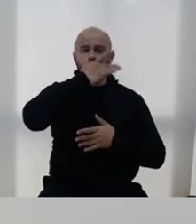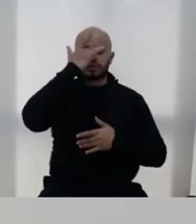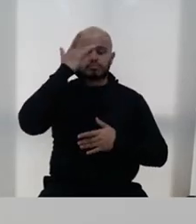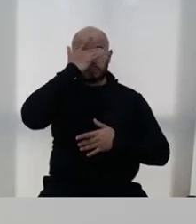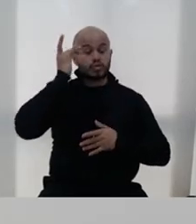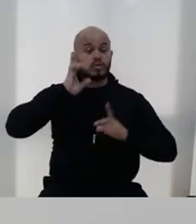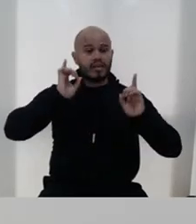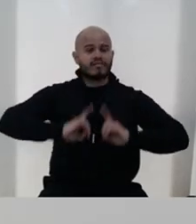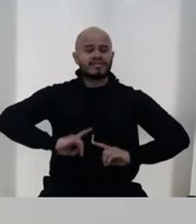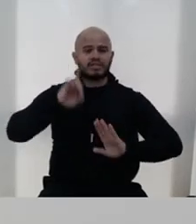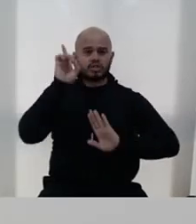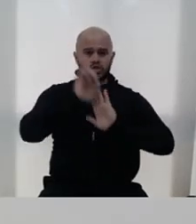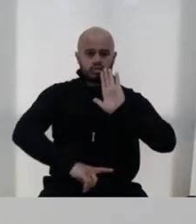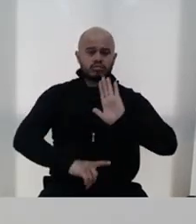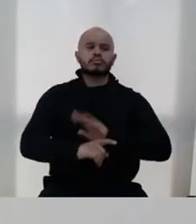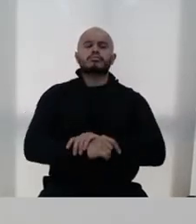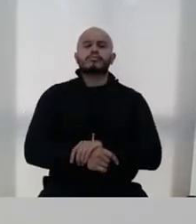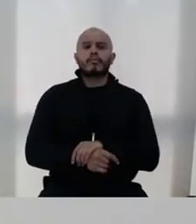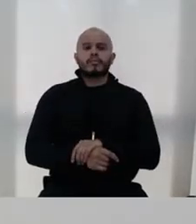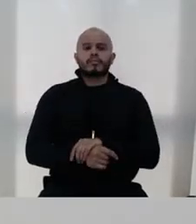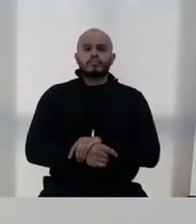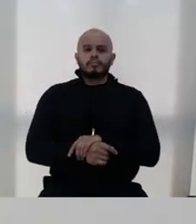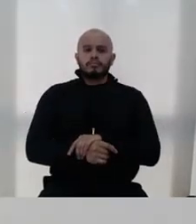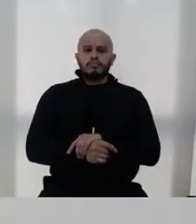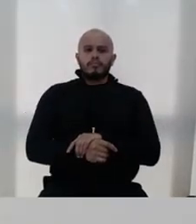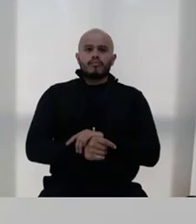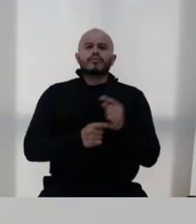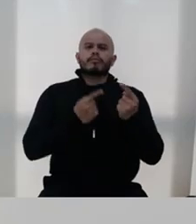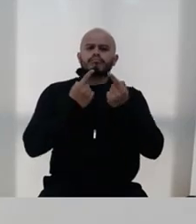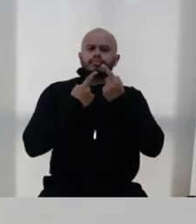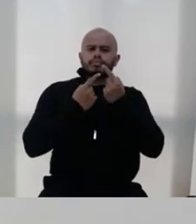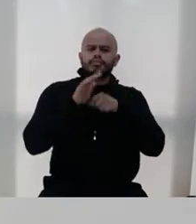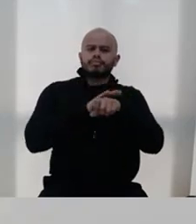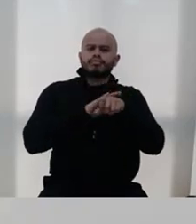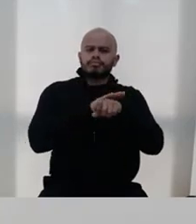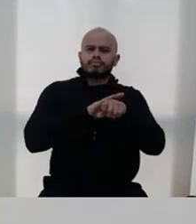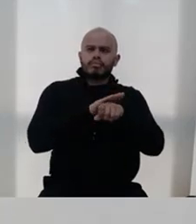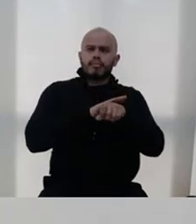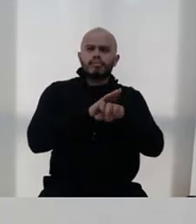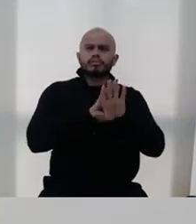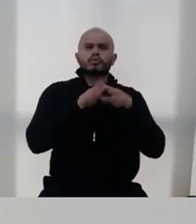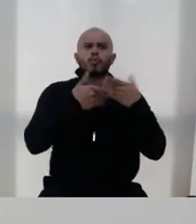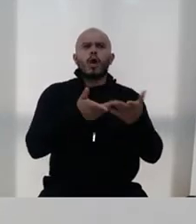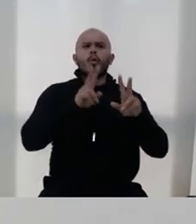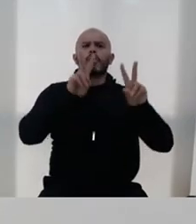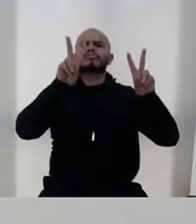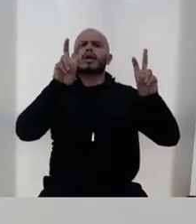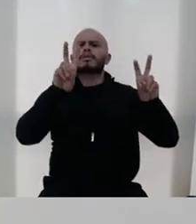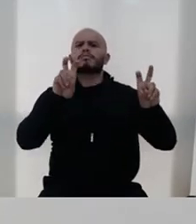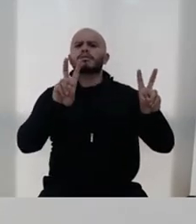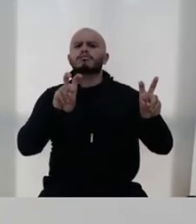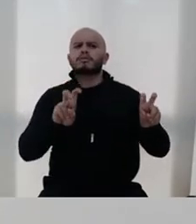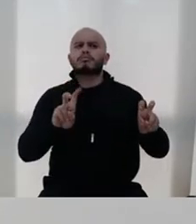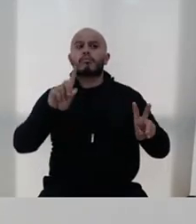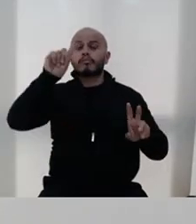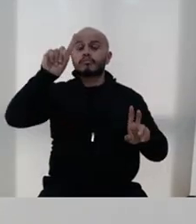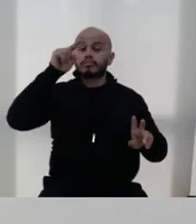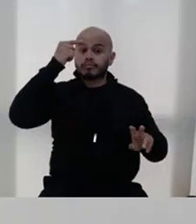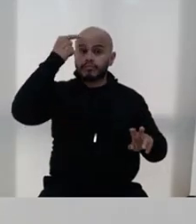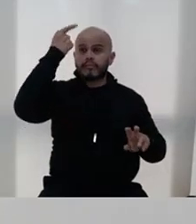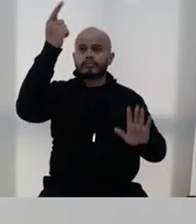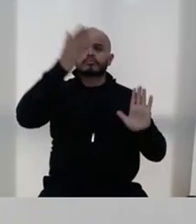também trazendo as nossas programações de próximas pautas e agendas da Defensoria Pública do Estado de São